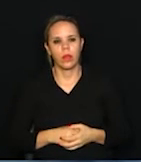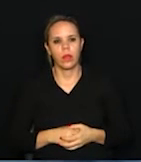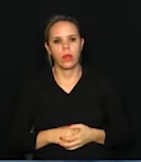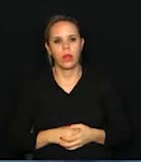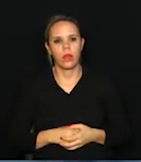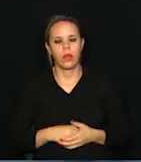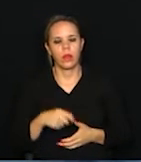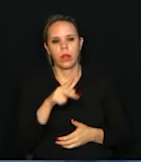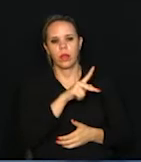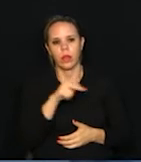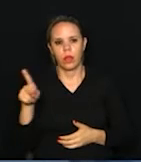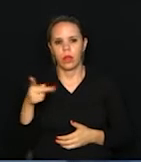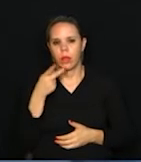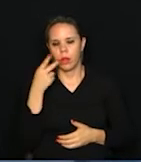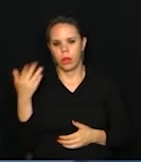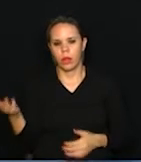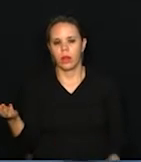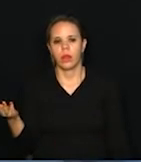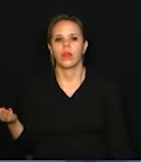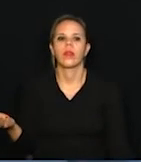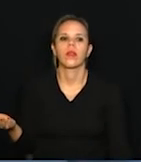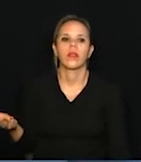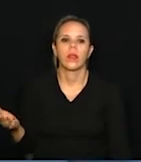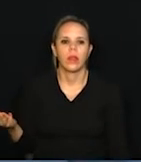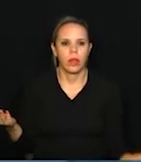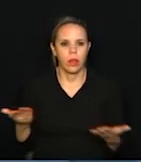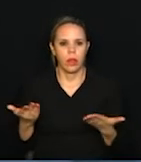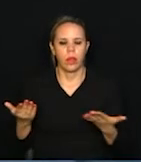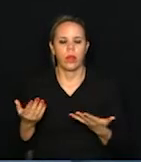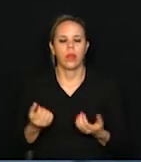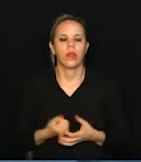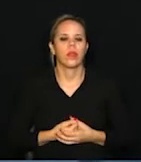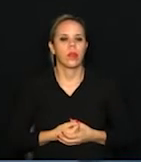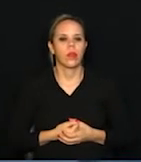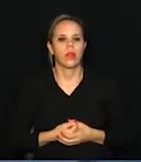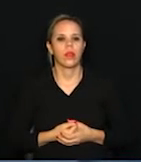o presidente Ayrton admite agora.